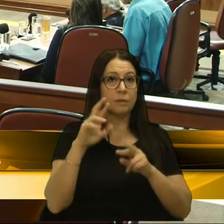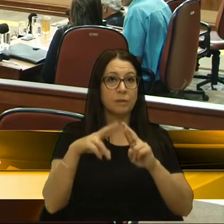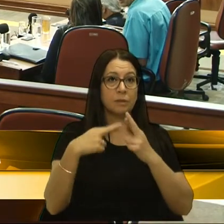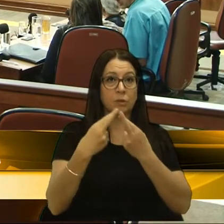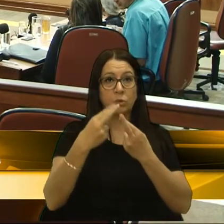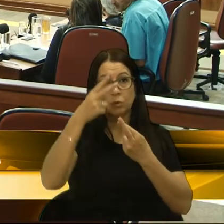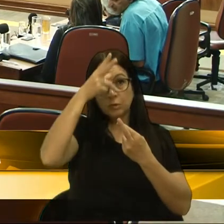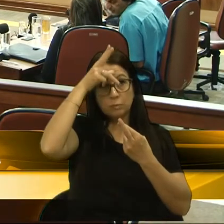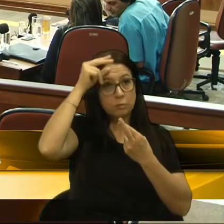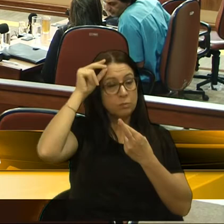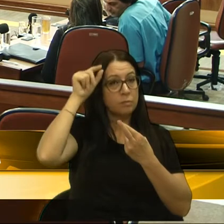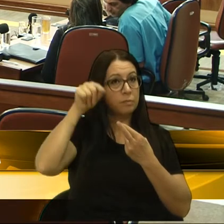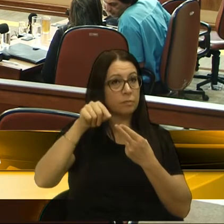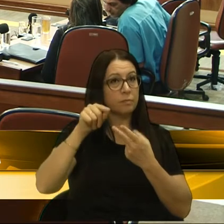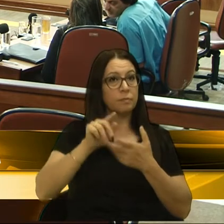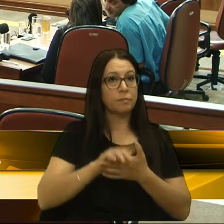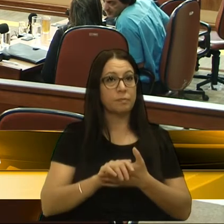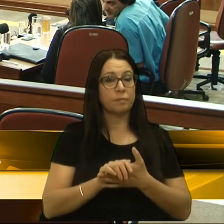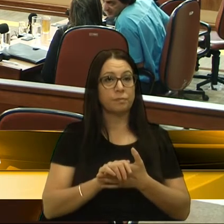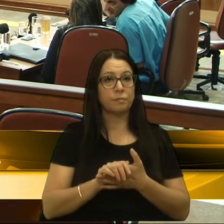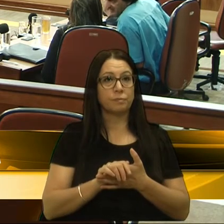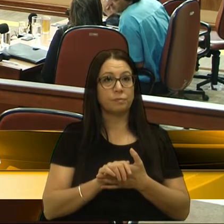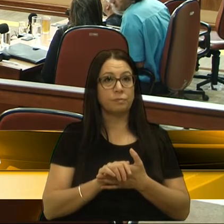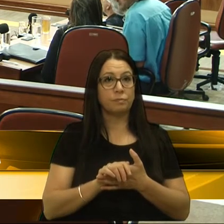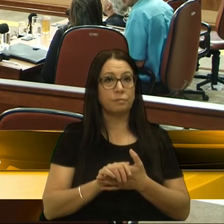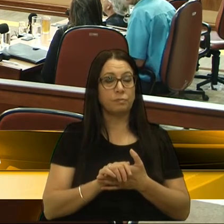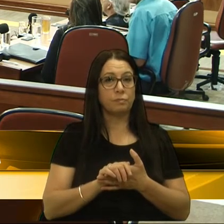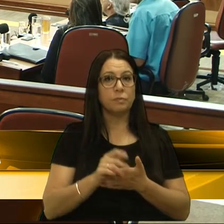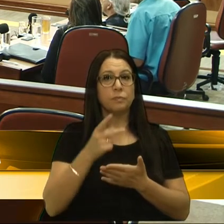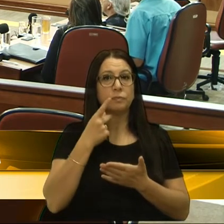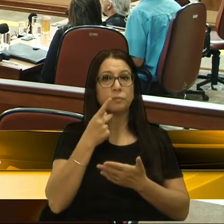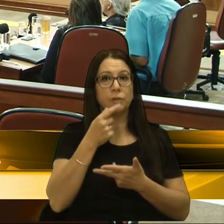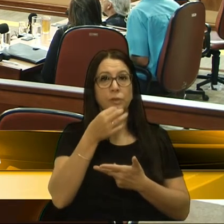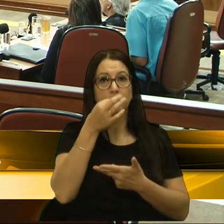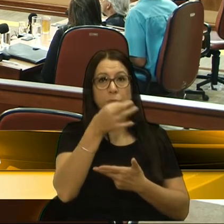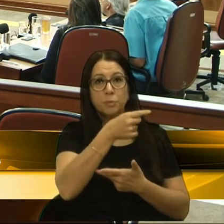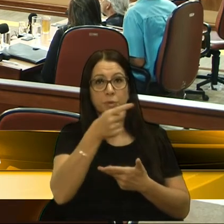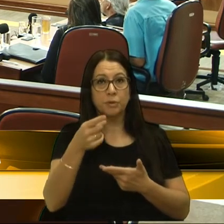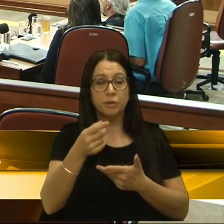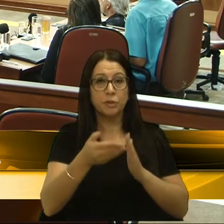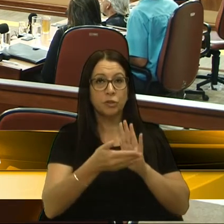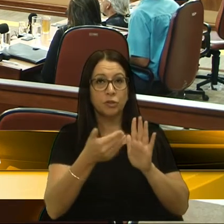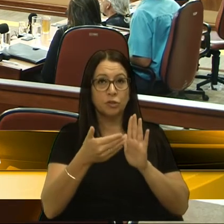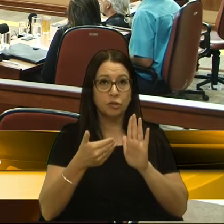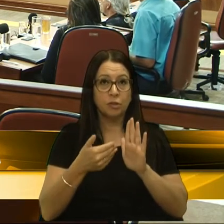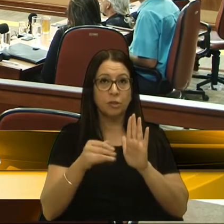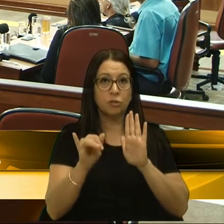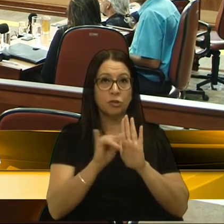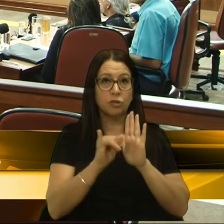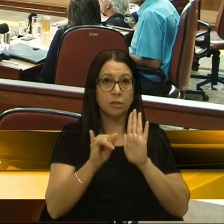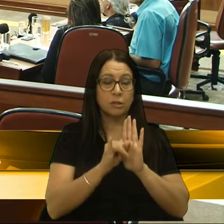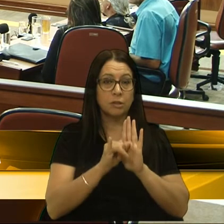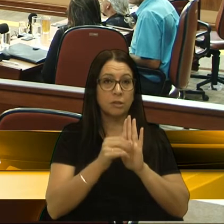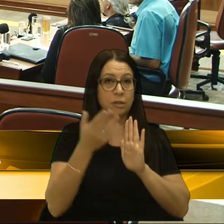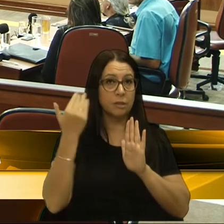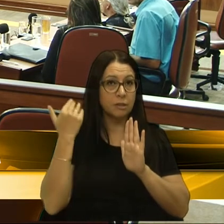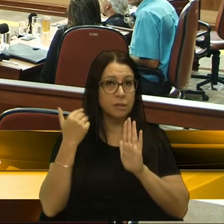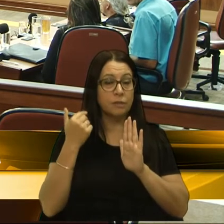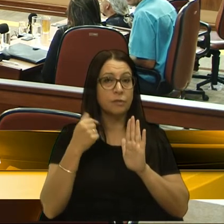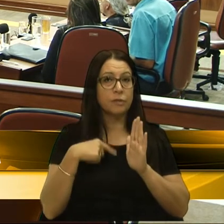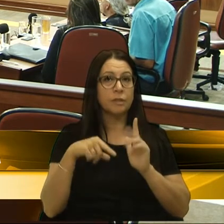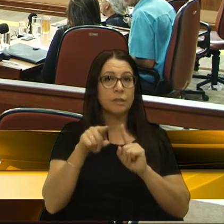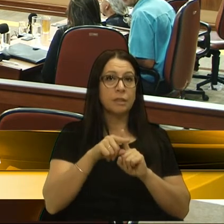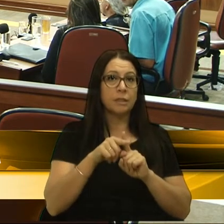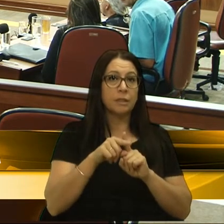né, e dizer que quando saiu aqueles comentários que ia ser retirado o edital, desde aquela época, por coincidência, eu